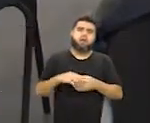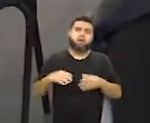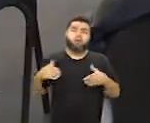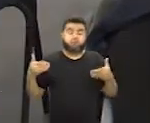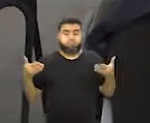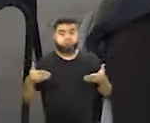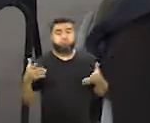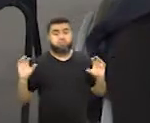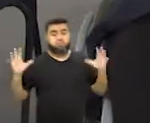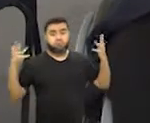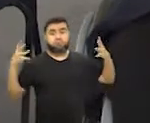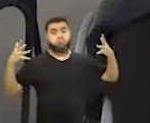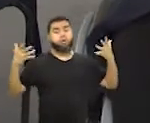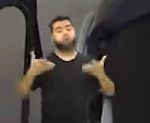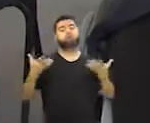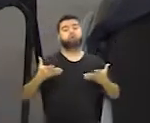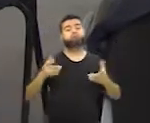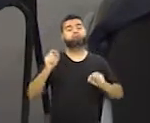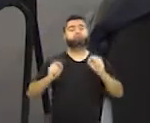O evento hoje